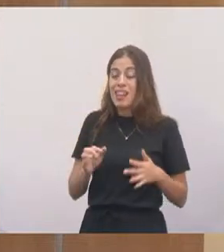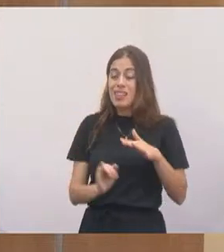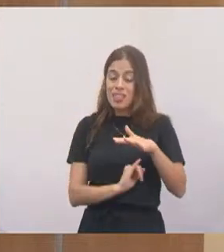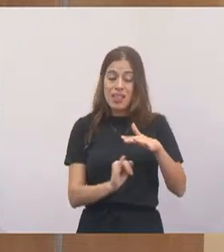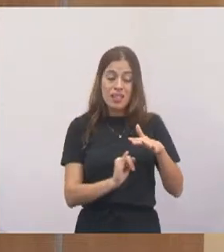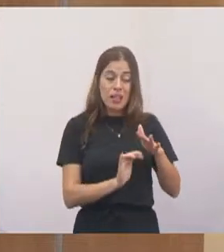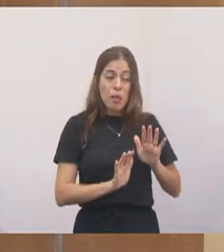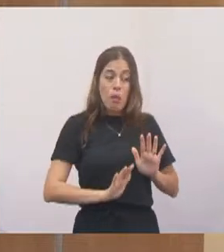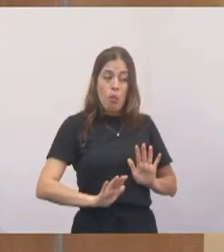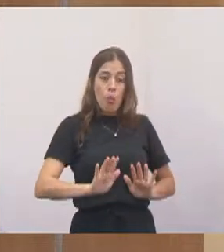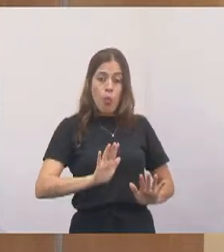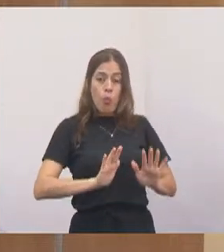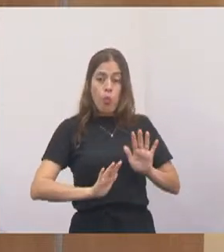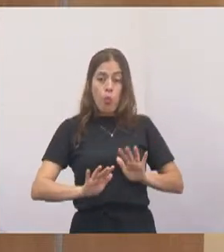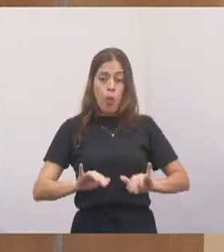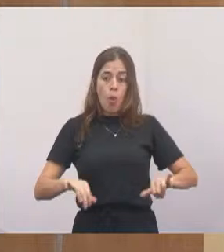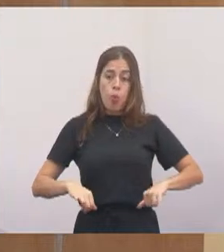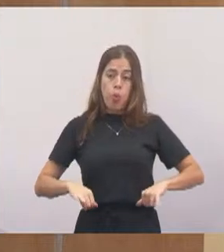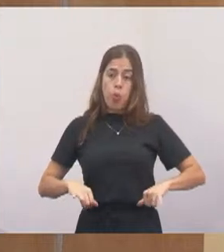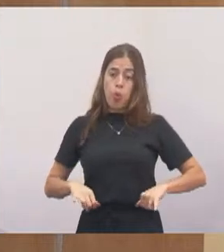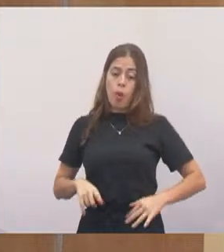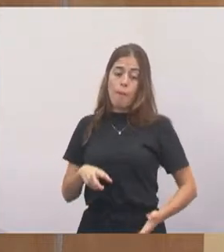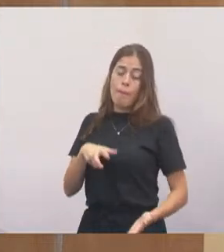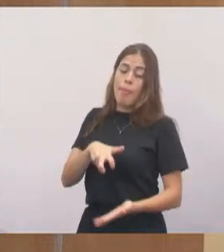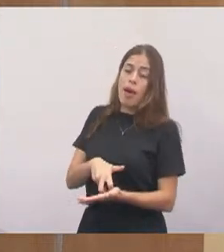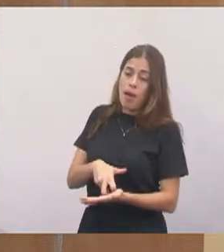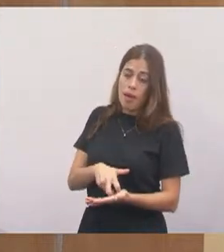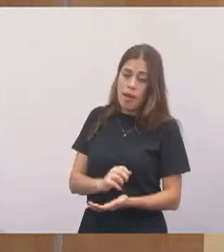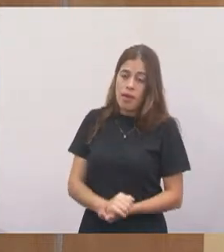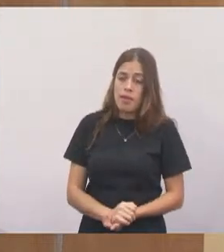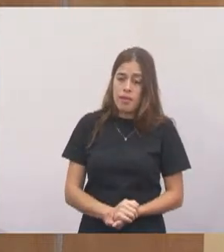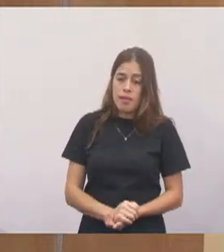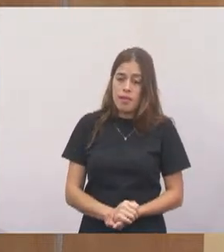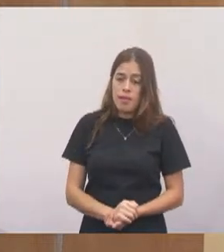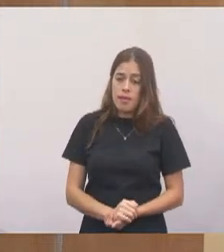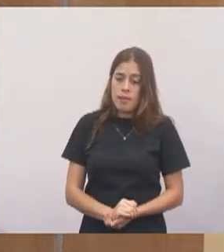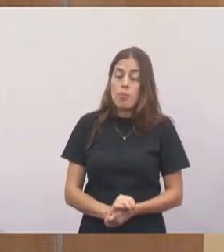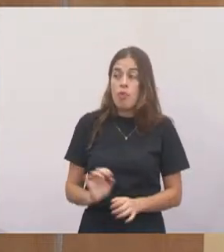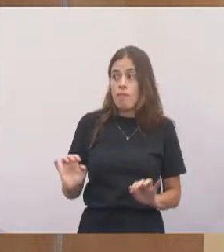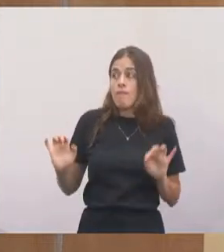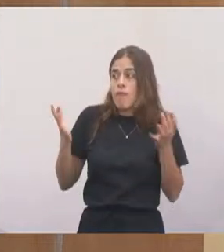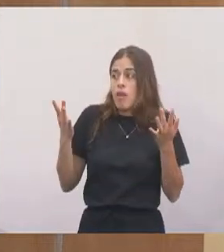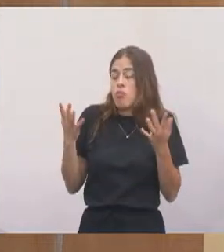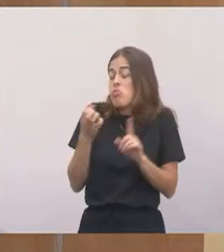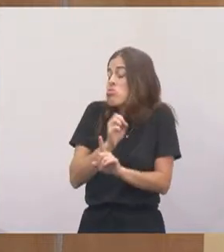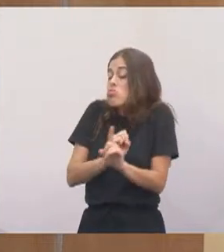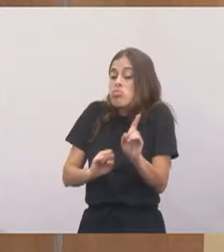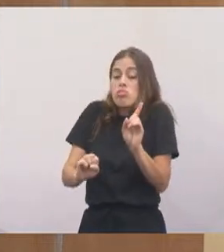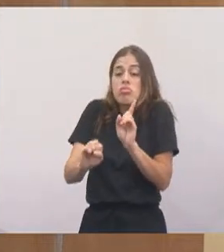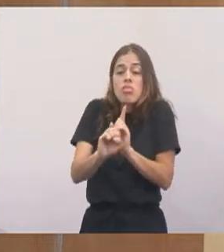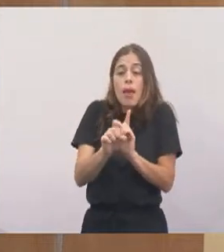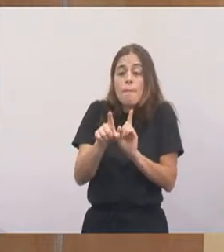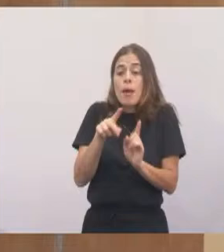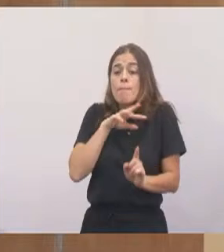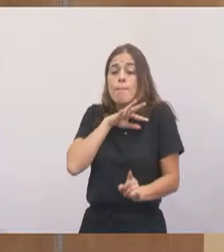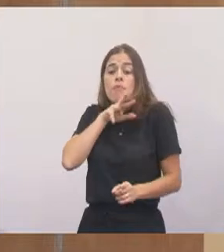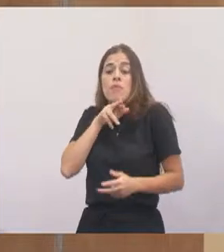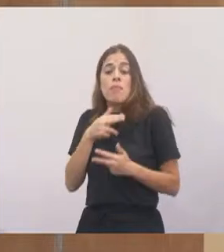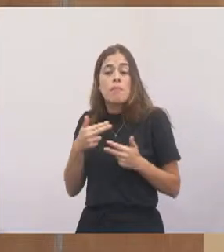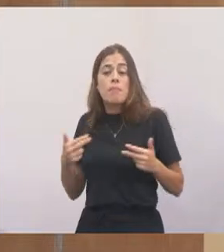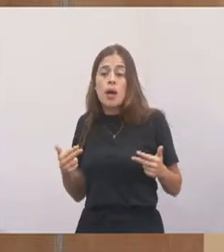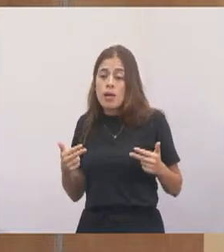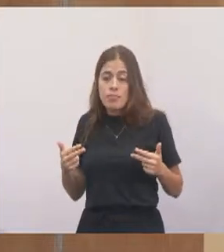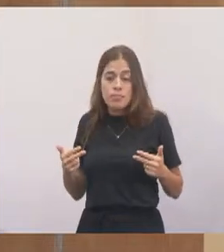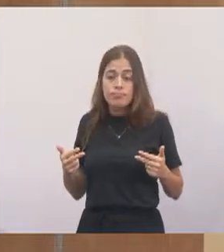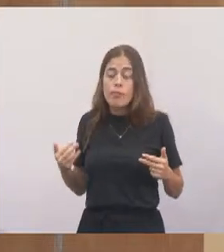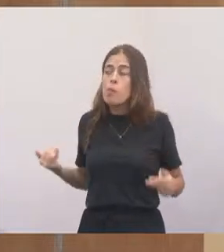entidades sofrerem as sanções impostas, sendo que este evento solidário para animais